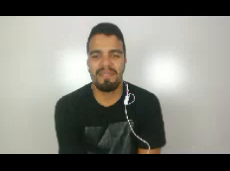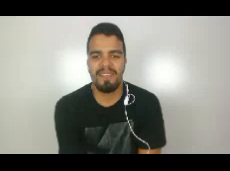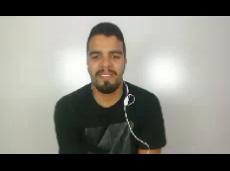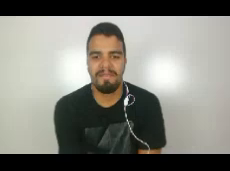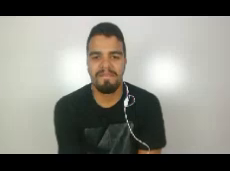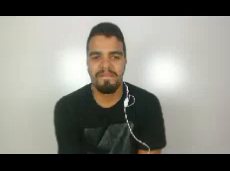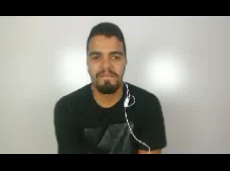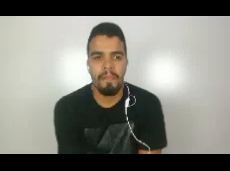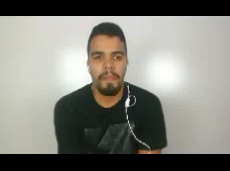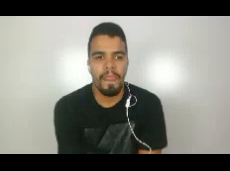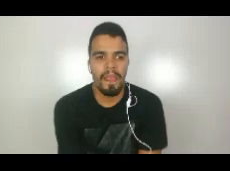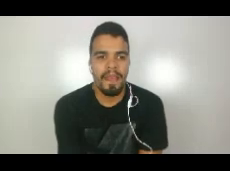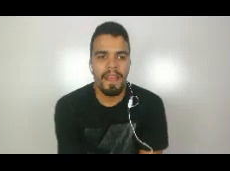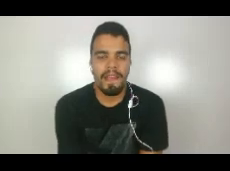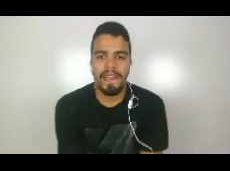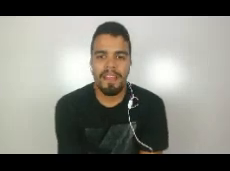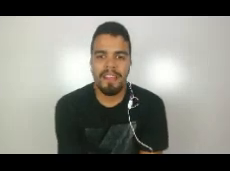Maravilha, maravilha.